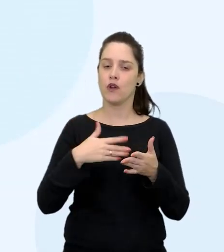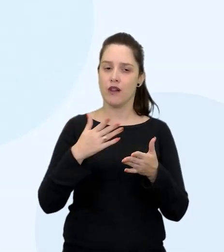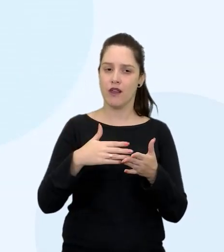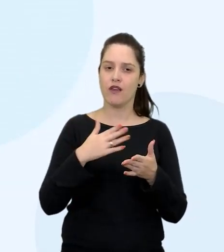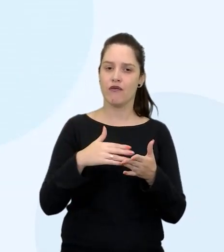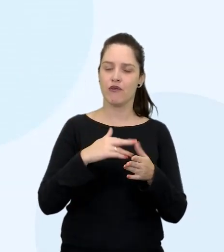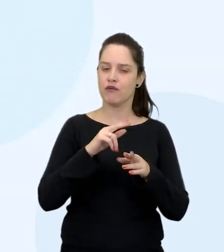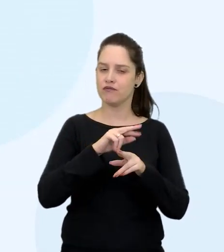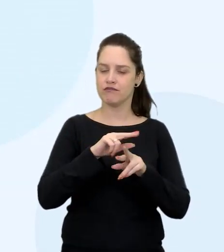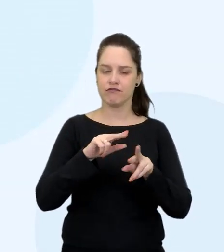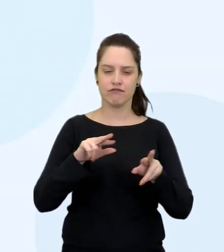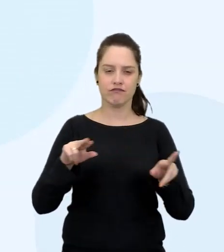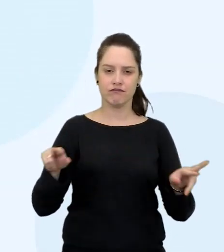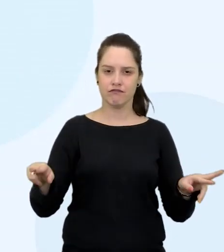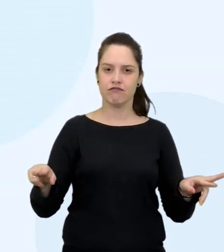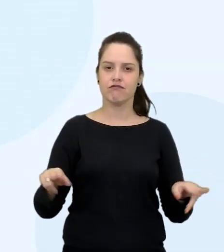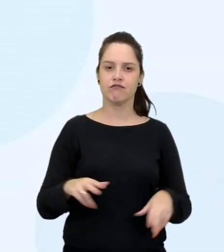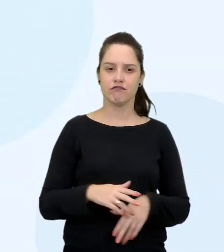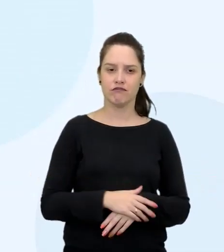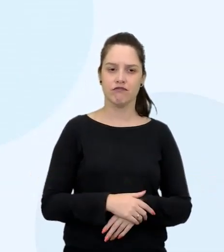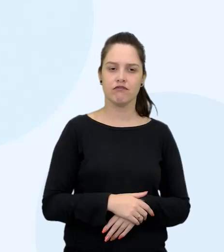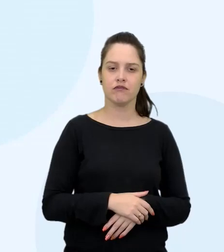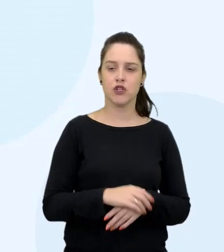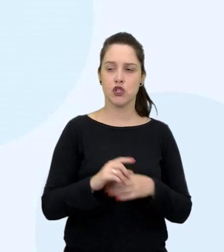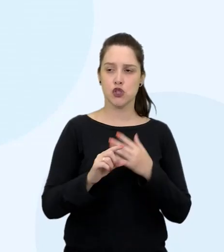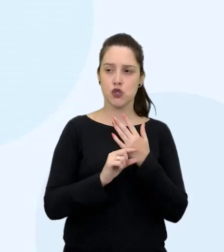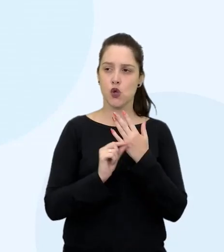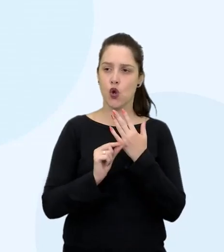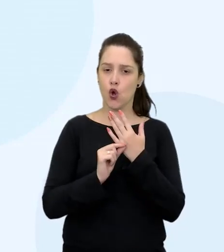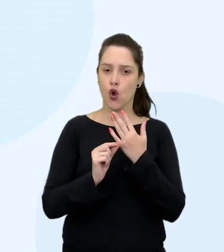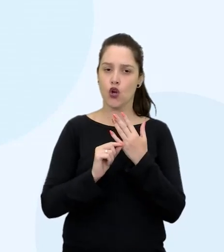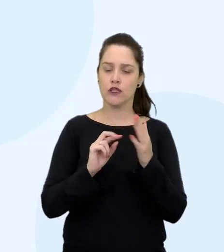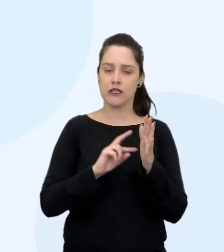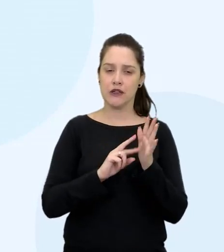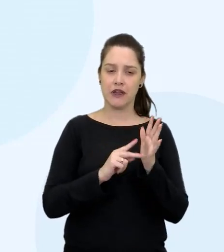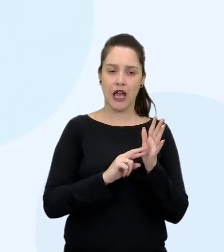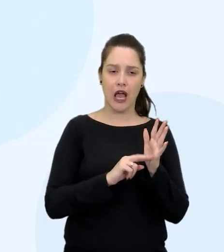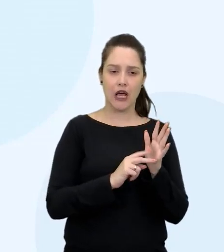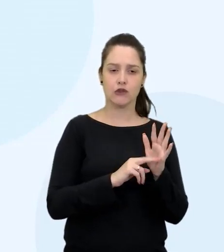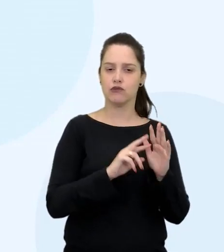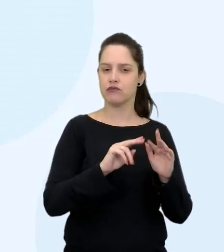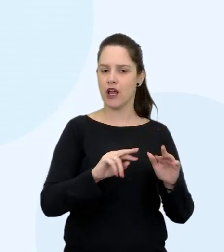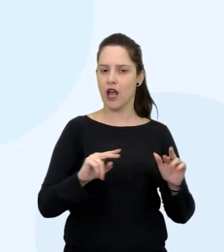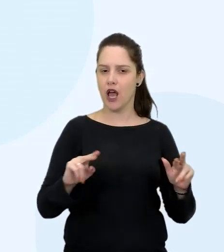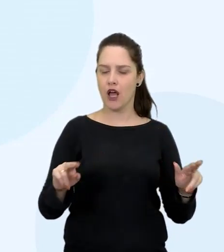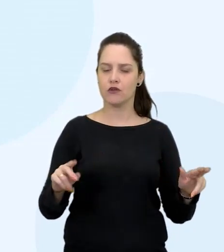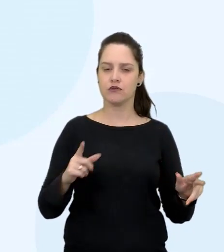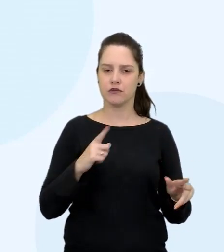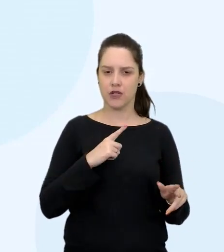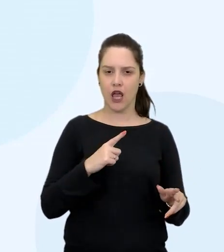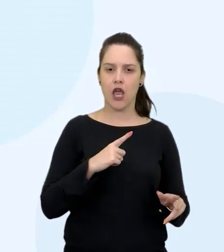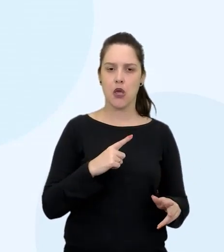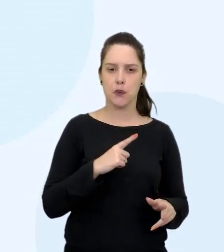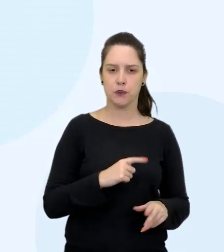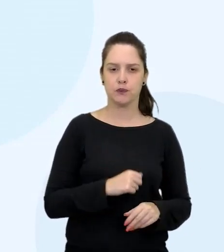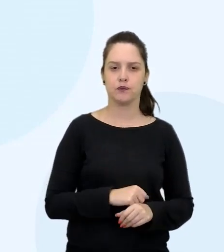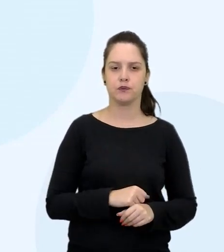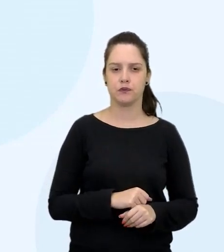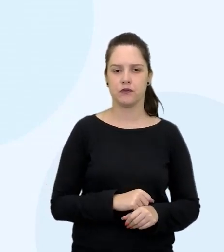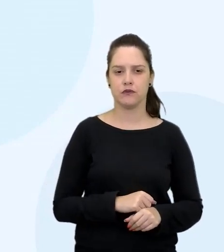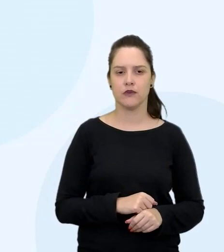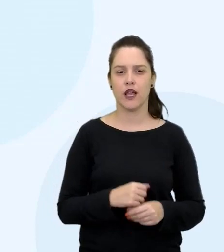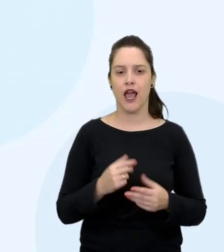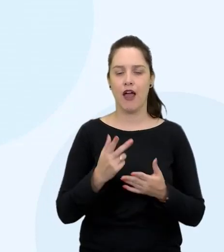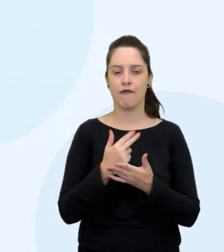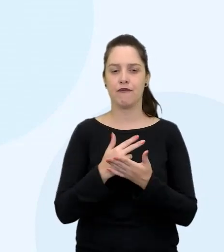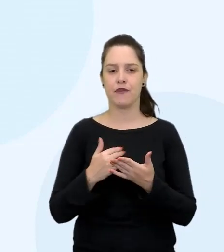vários mitos explicados. É legal esse aí que é bem resumidinho também, né, Mafê? Sua filha gosta também desse? Minha filha é vidrada